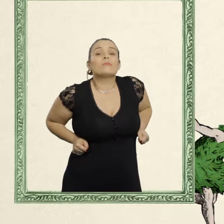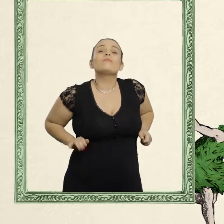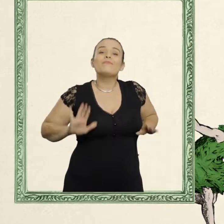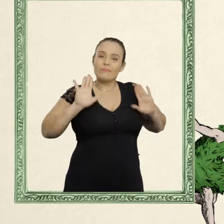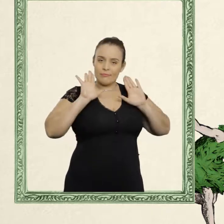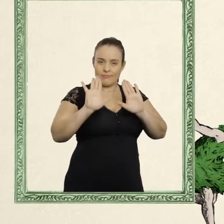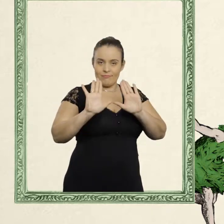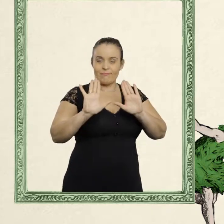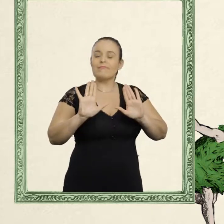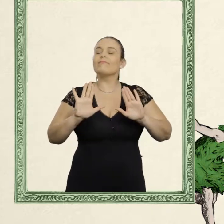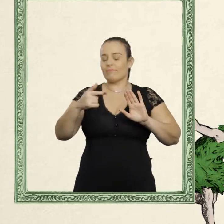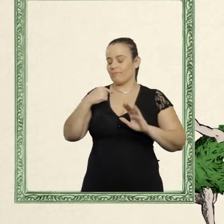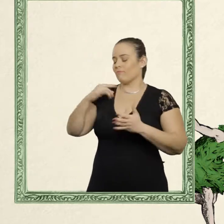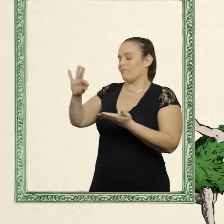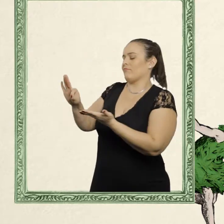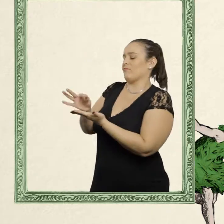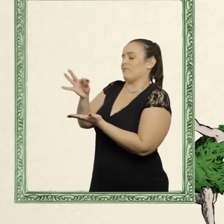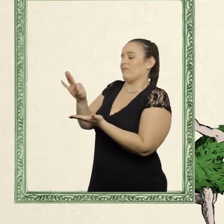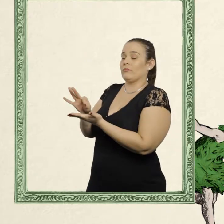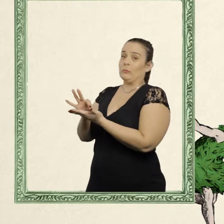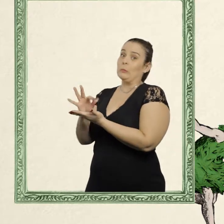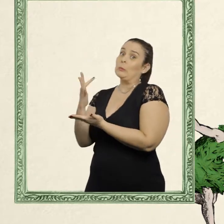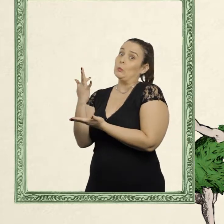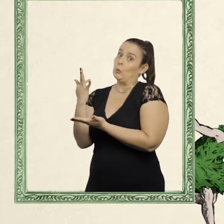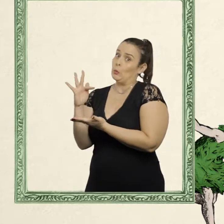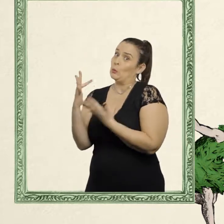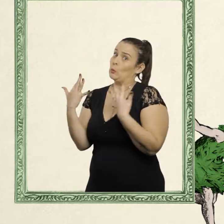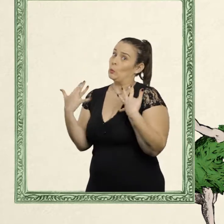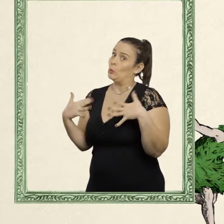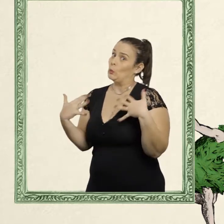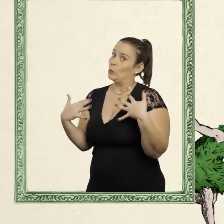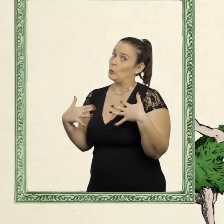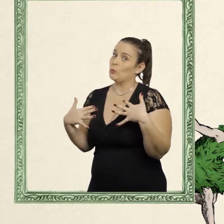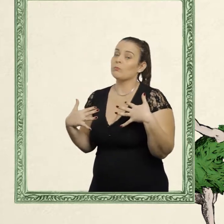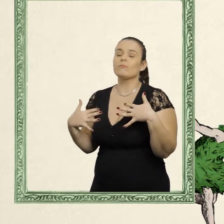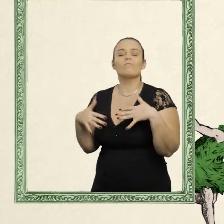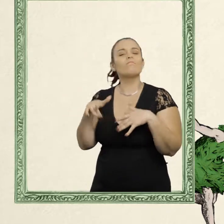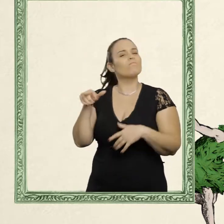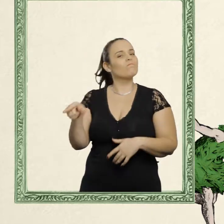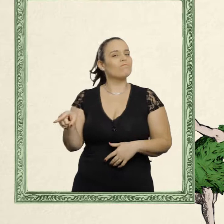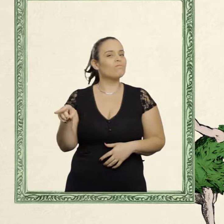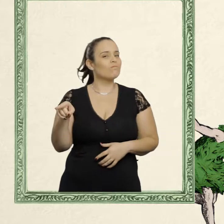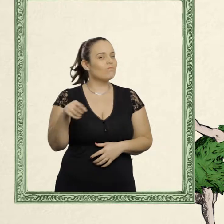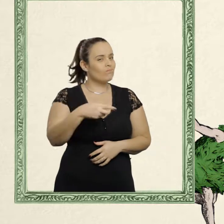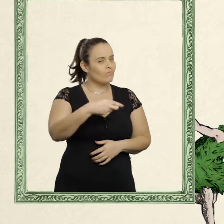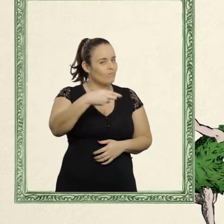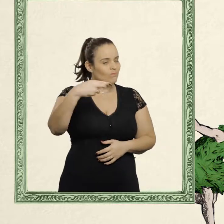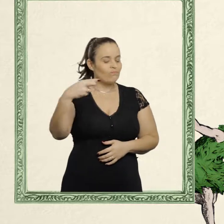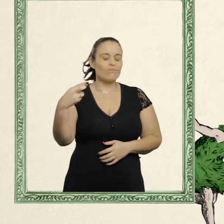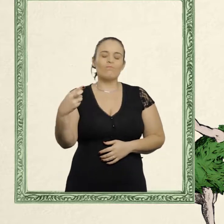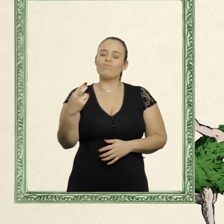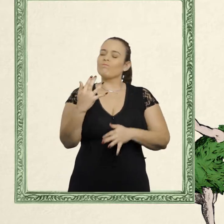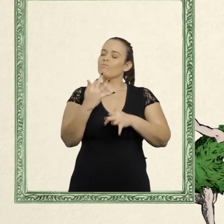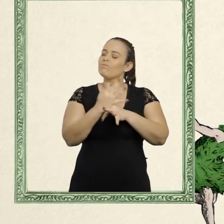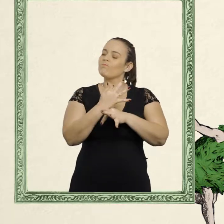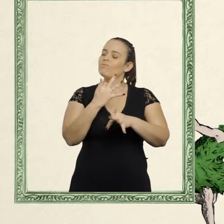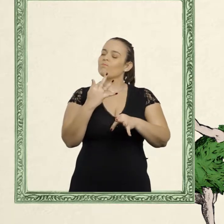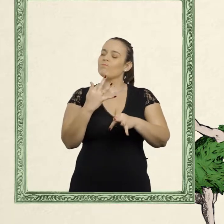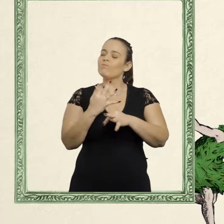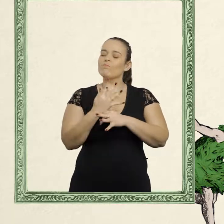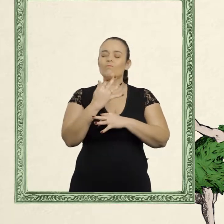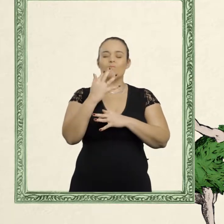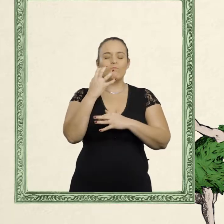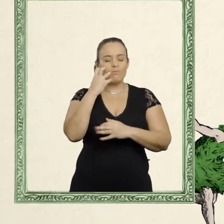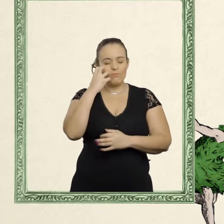disse para Peter que ia costurar a sombra. Wendy avisou que ia doer um pouco, mas Peter não chorou.